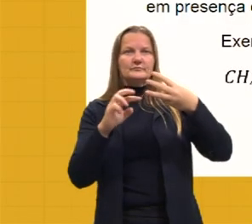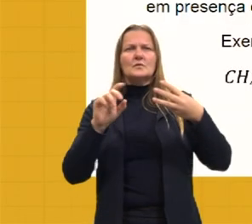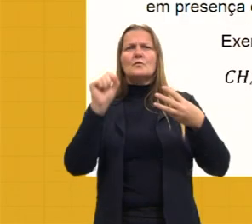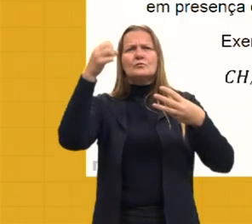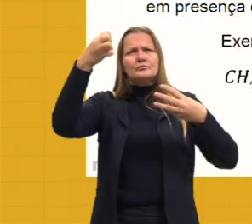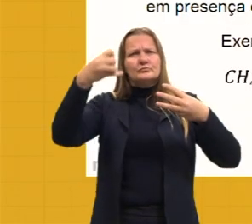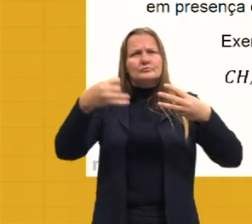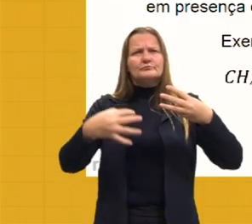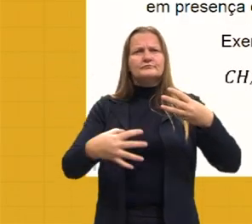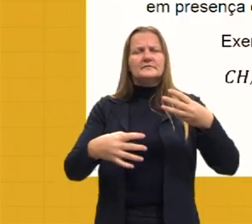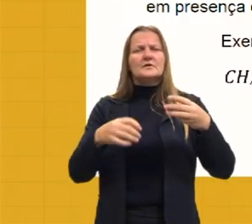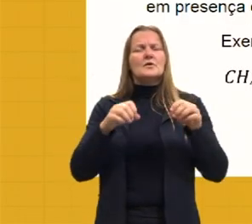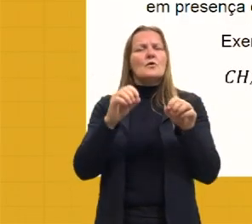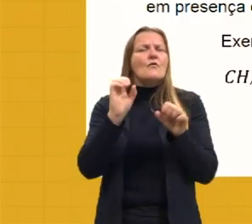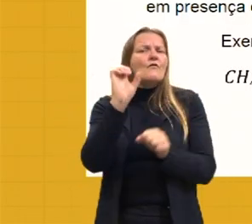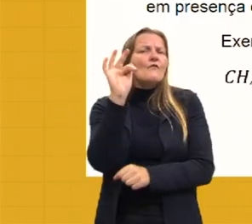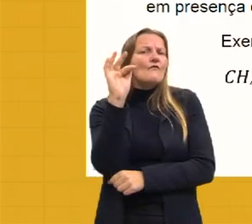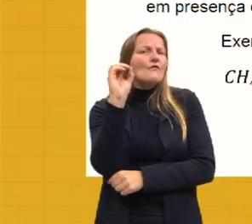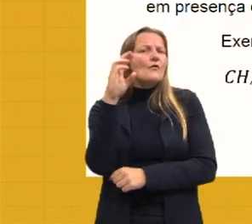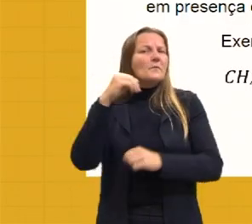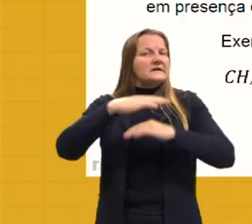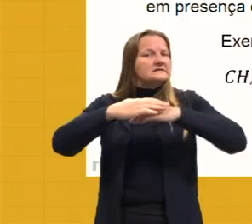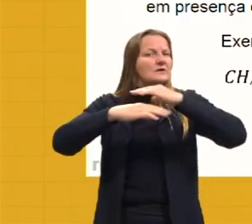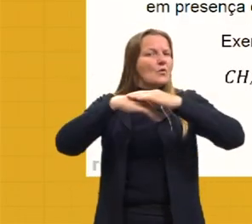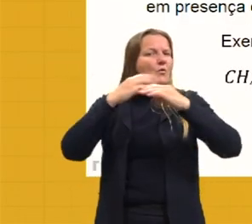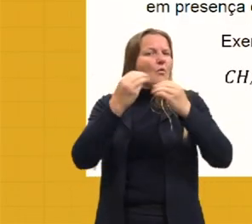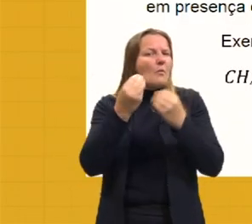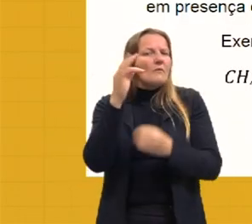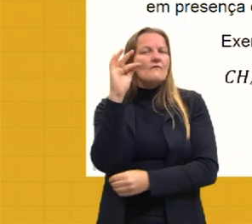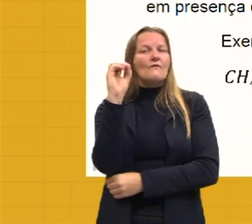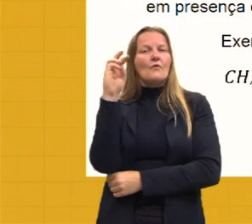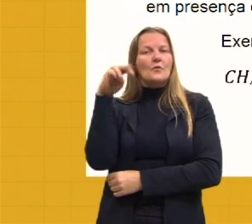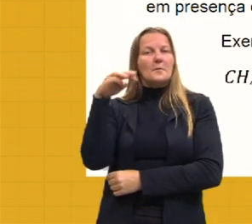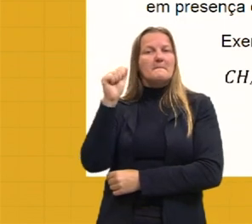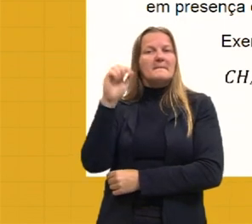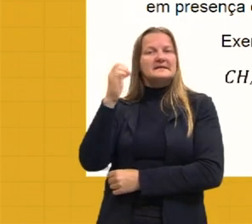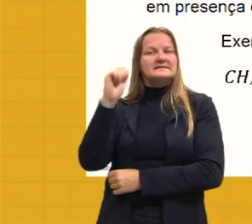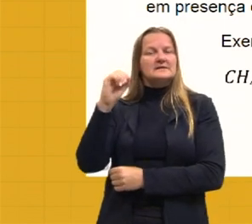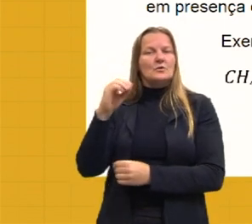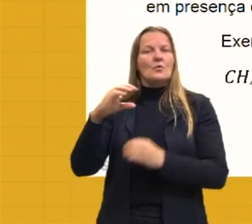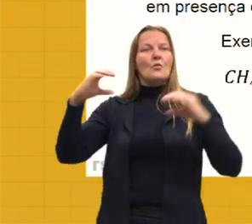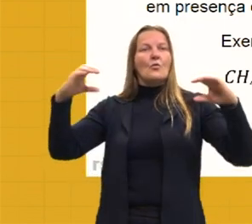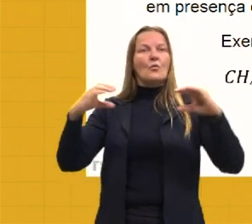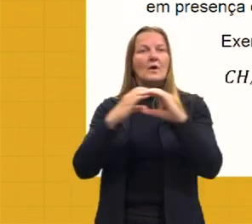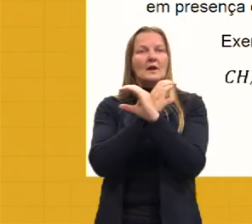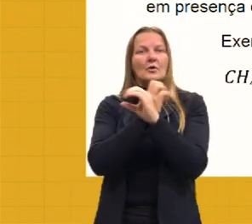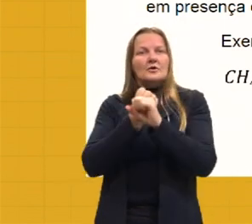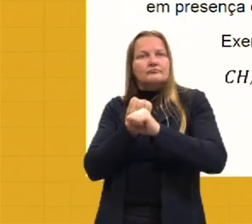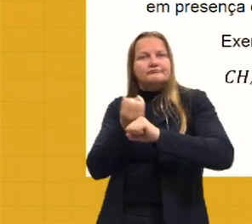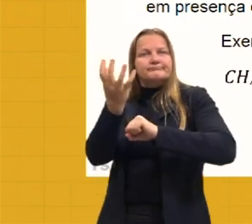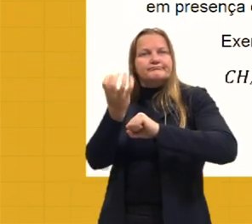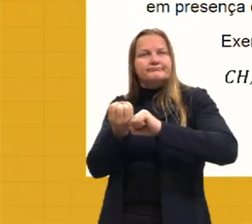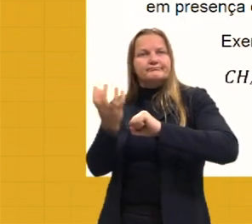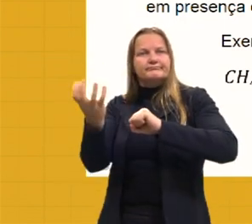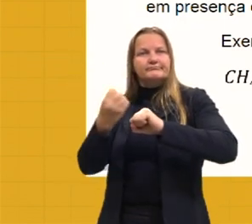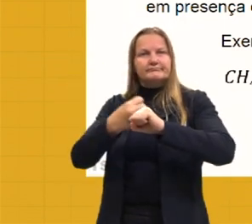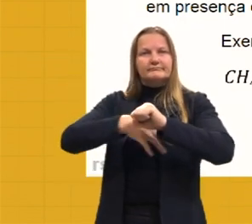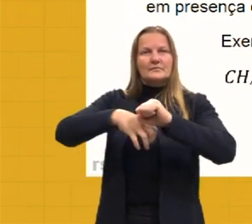cada uma a entalpia de Formação é a variação de entalpia Ou seja é o calor que foi liberado